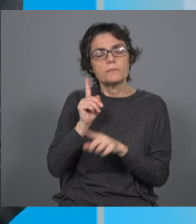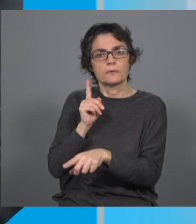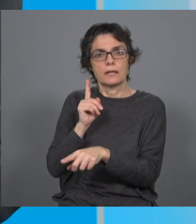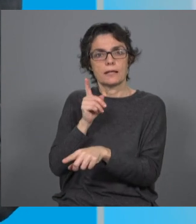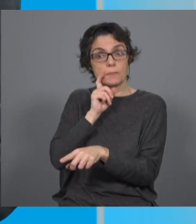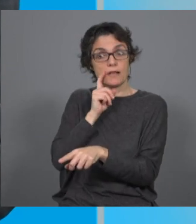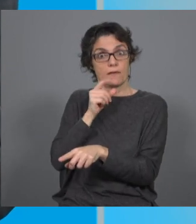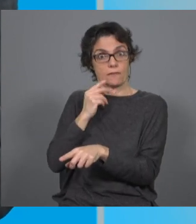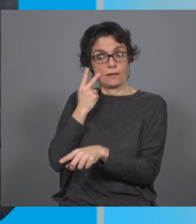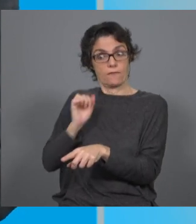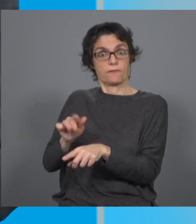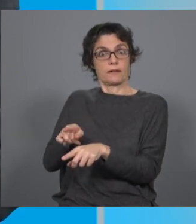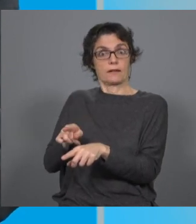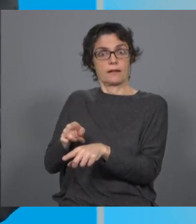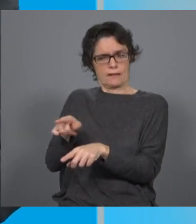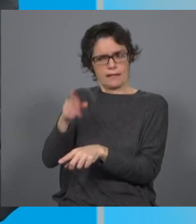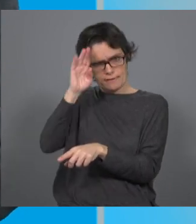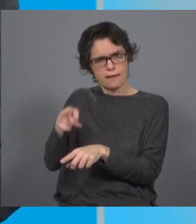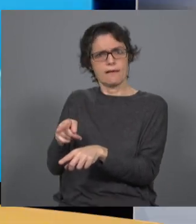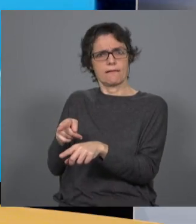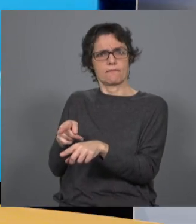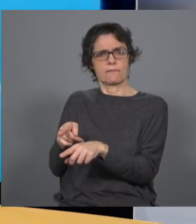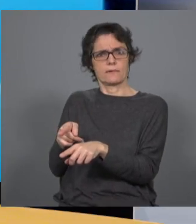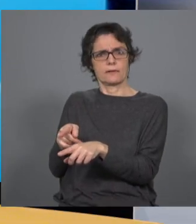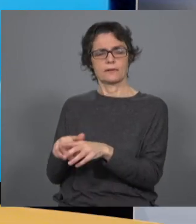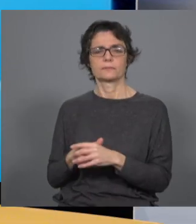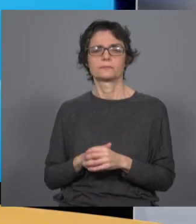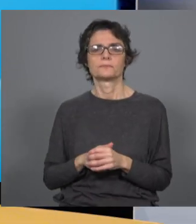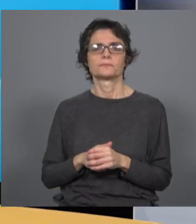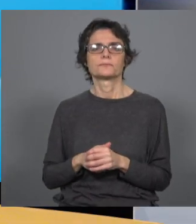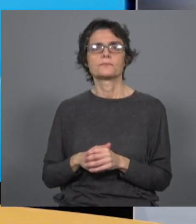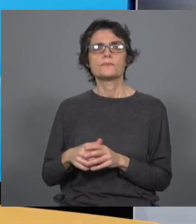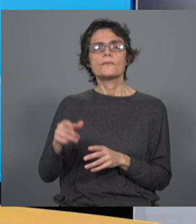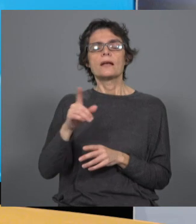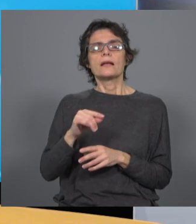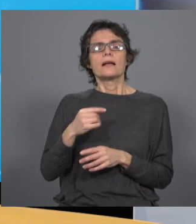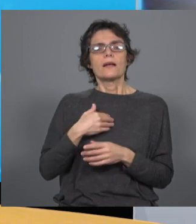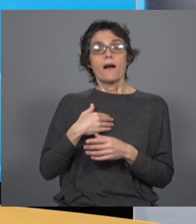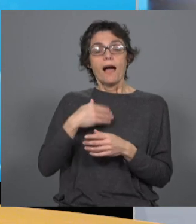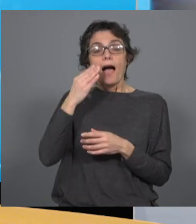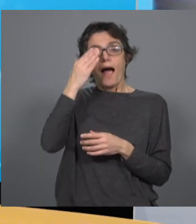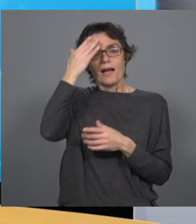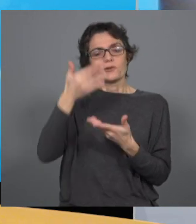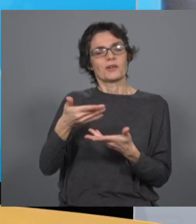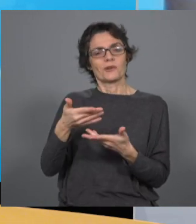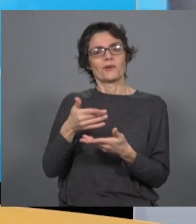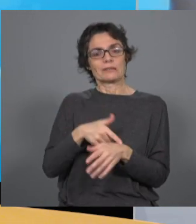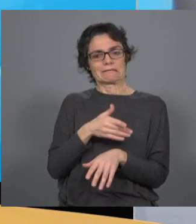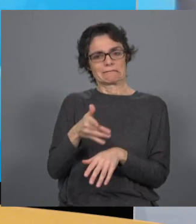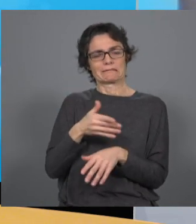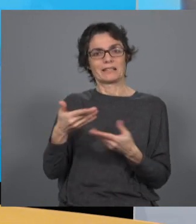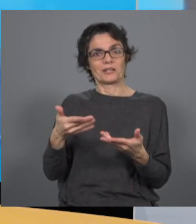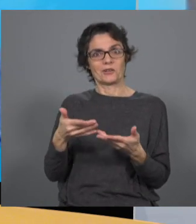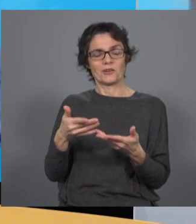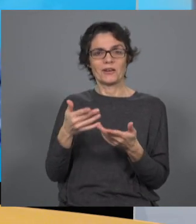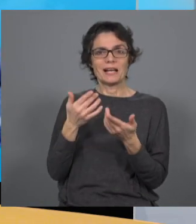me parece a mim, é que também, perante esta dificuldade, desenvolvemos outras capacidades, nomeadamente a de conseguir ler